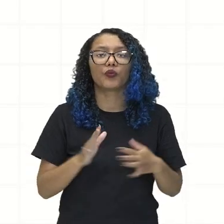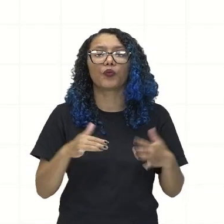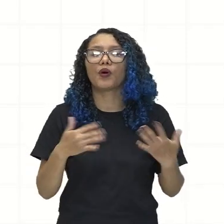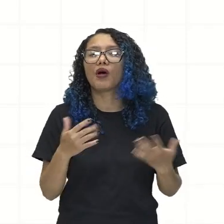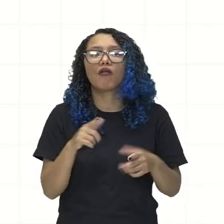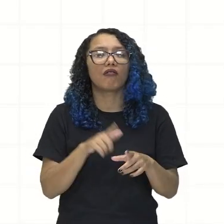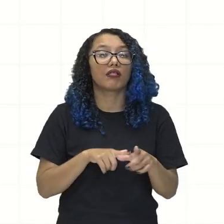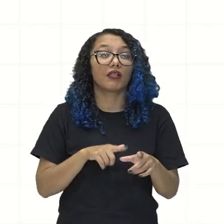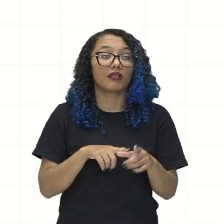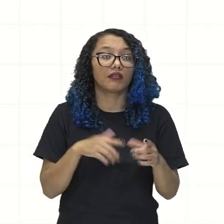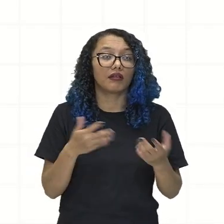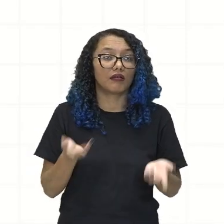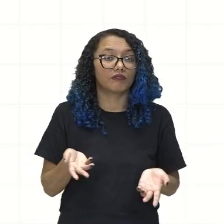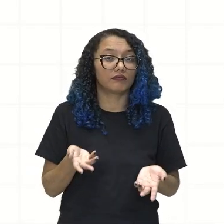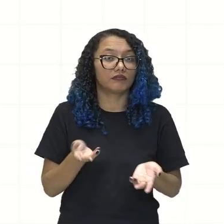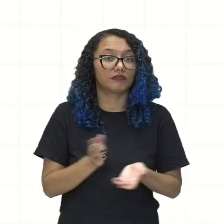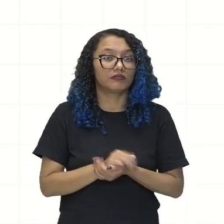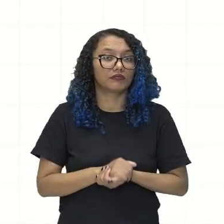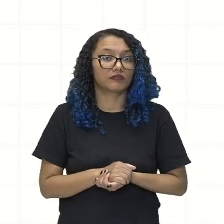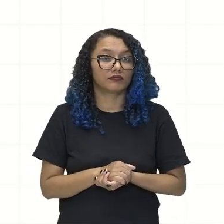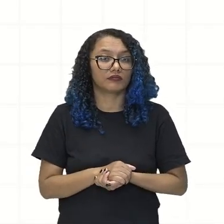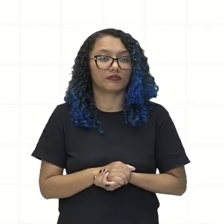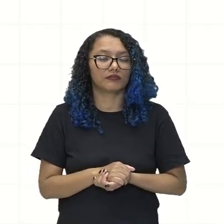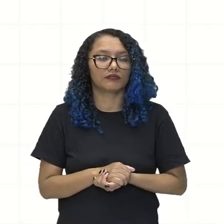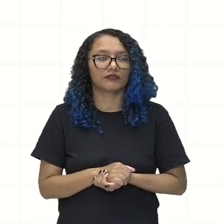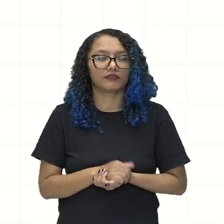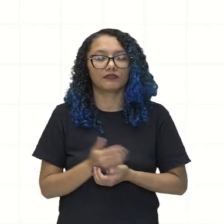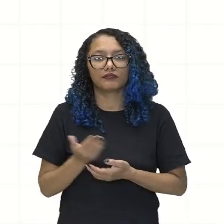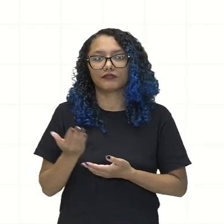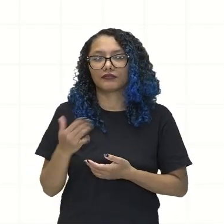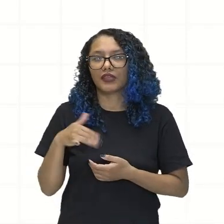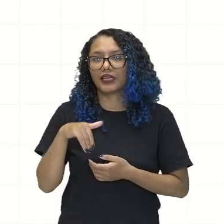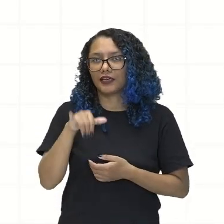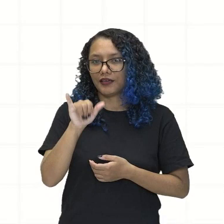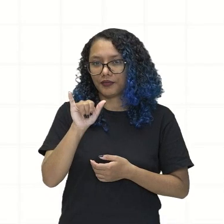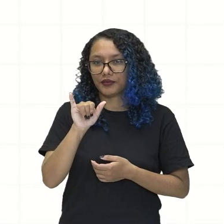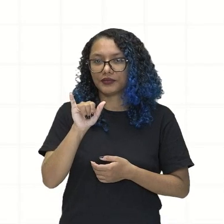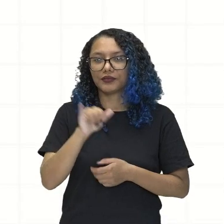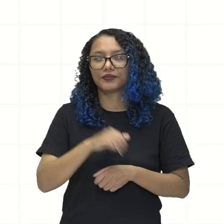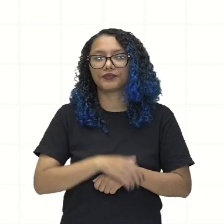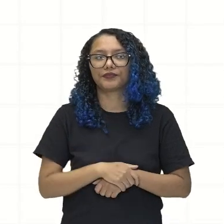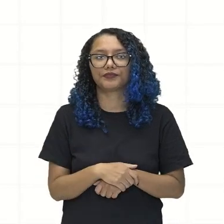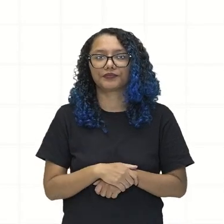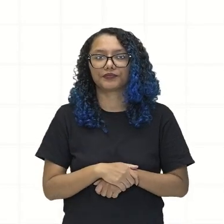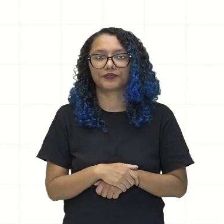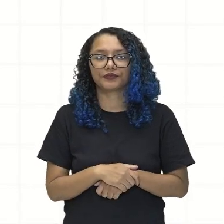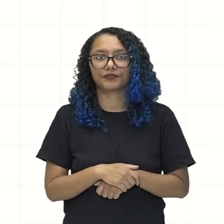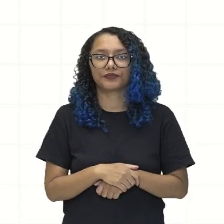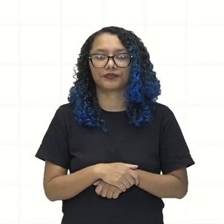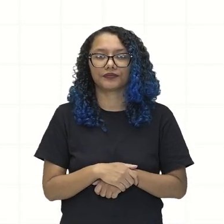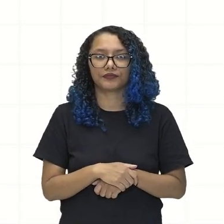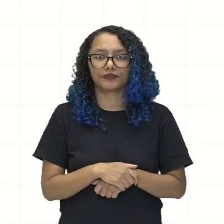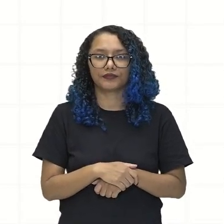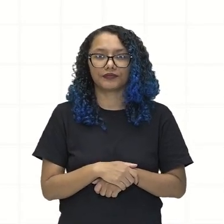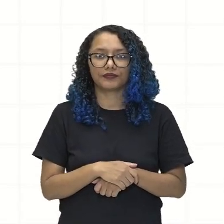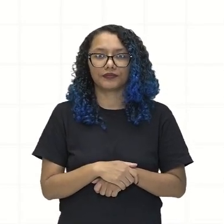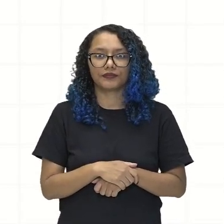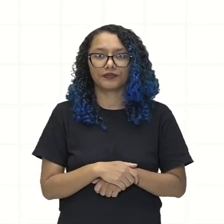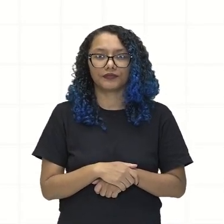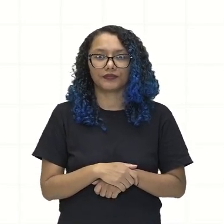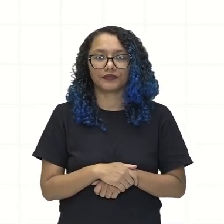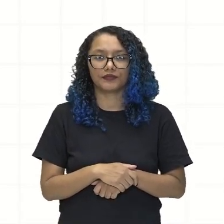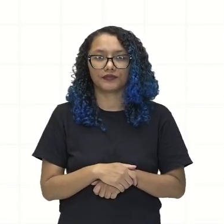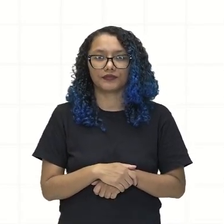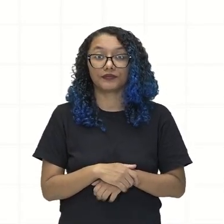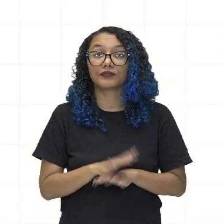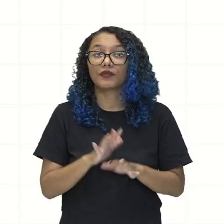motocicletas eu vou chamar de Y. Primeiro ponto, pessoal, certo? Então, lembrando,